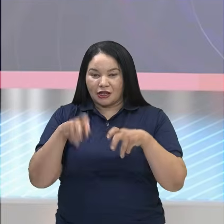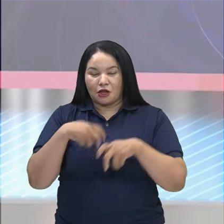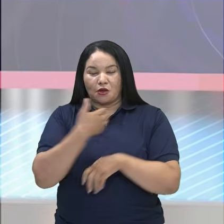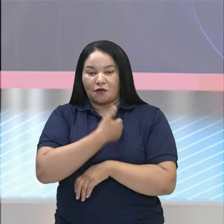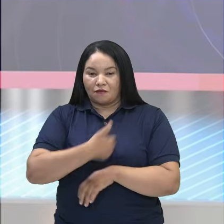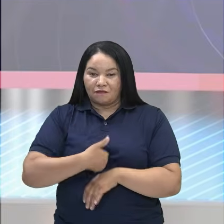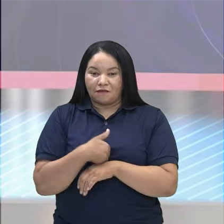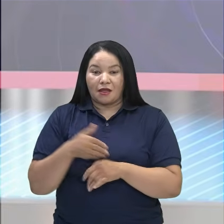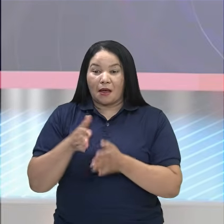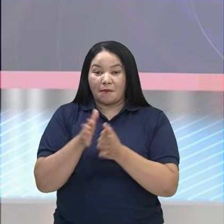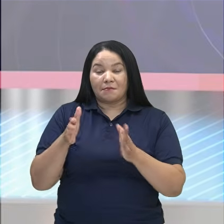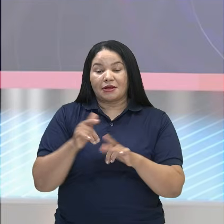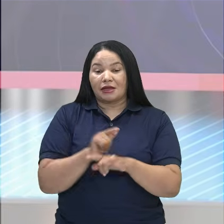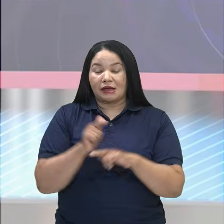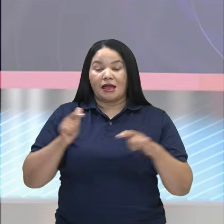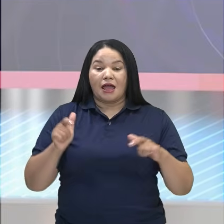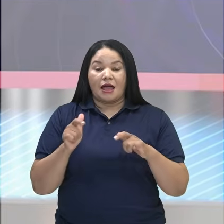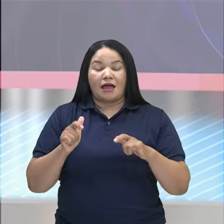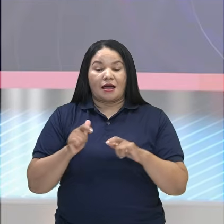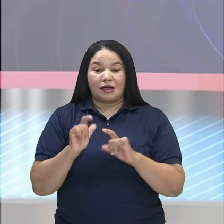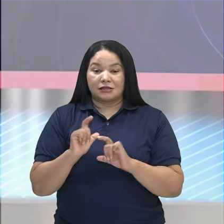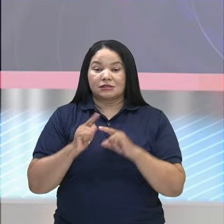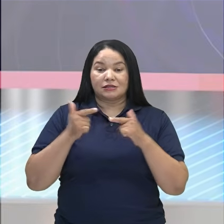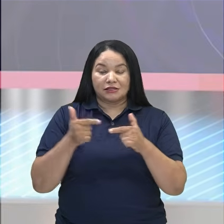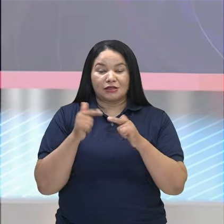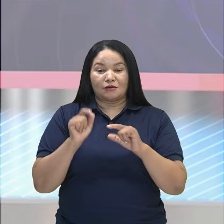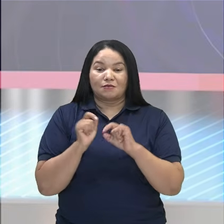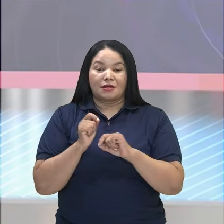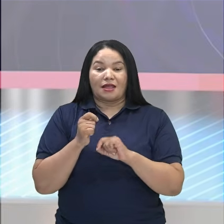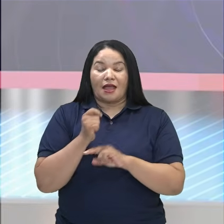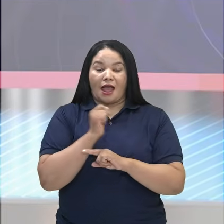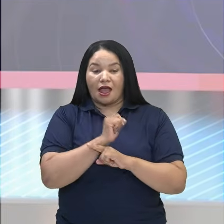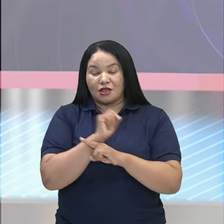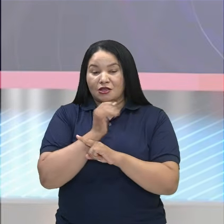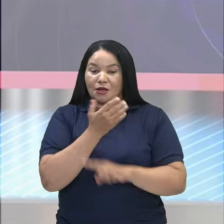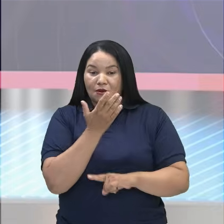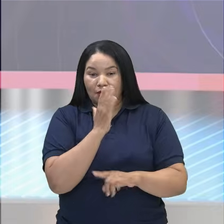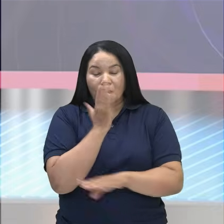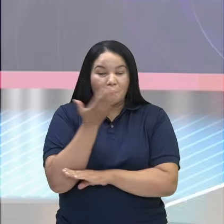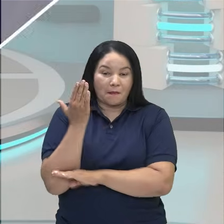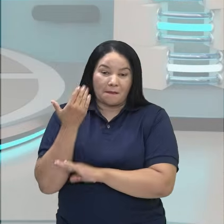amplia ações de combate à queimada e desmatamento da Amazônia.